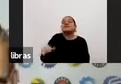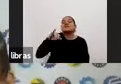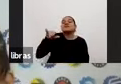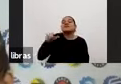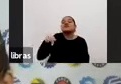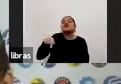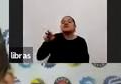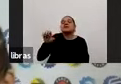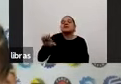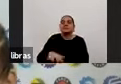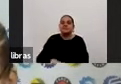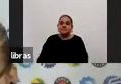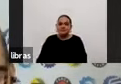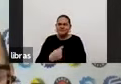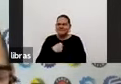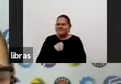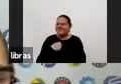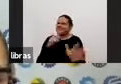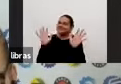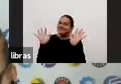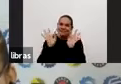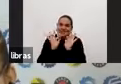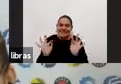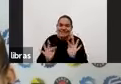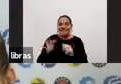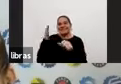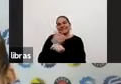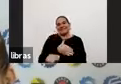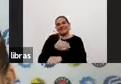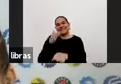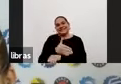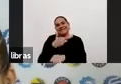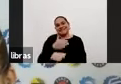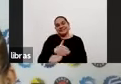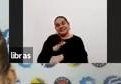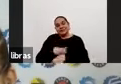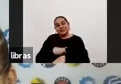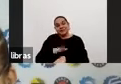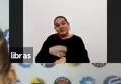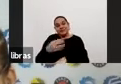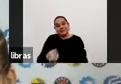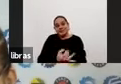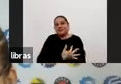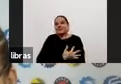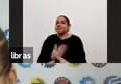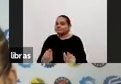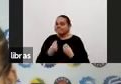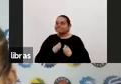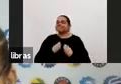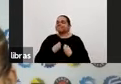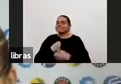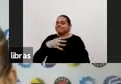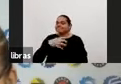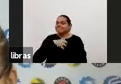fiquei muito feliz por ter participado. É um momento assim emocionante, E eu acho